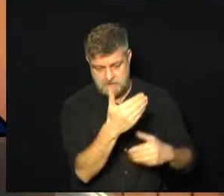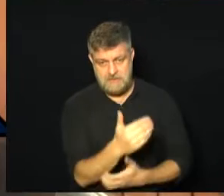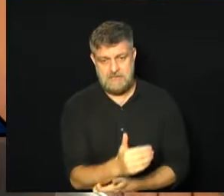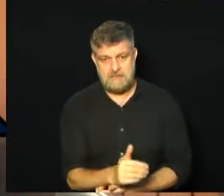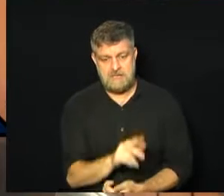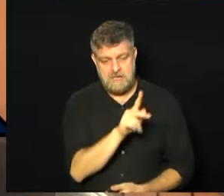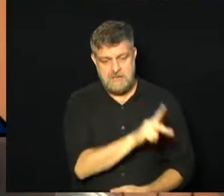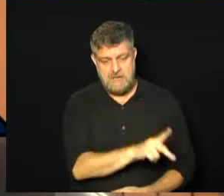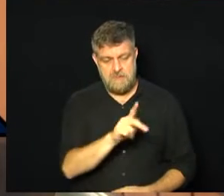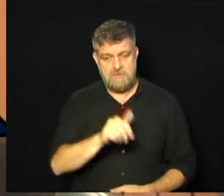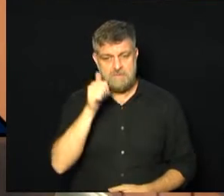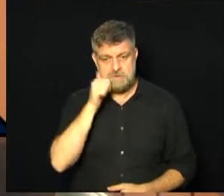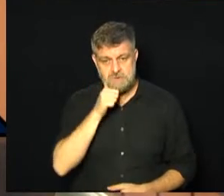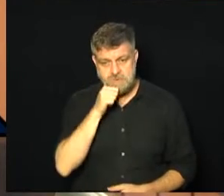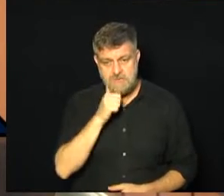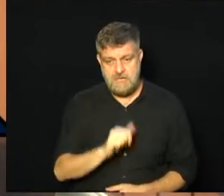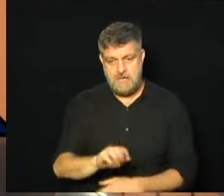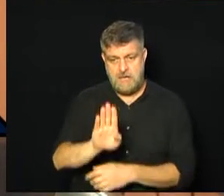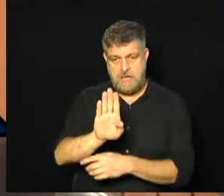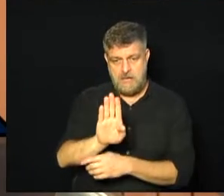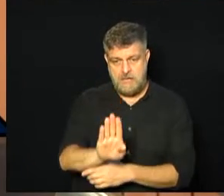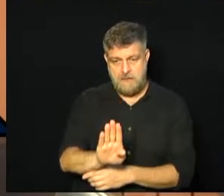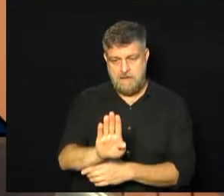professora Elizabeth.